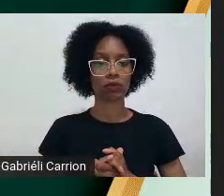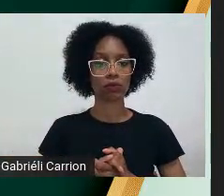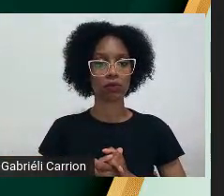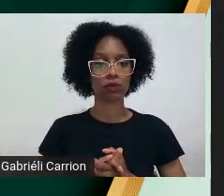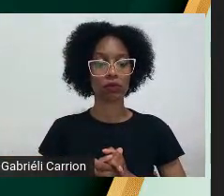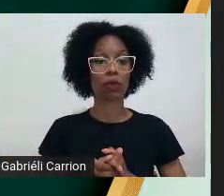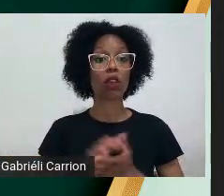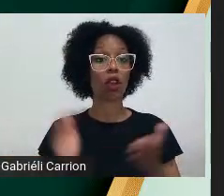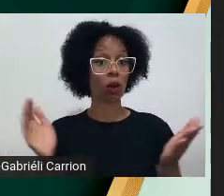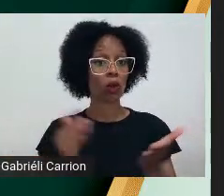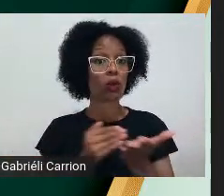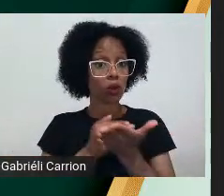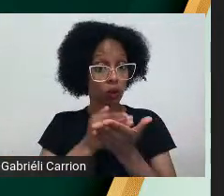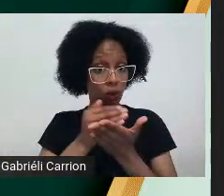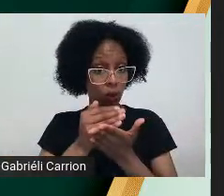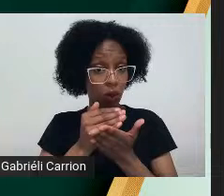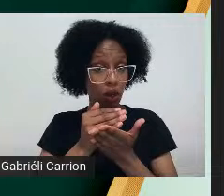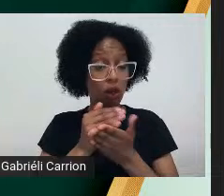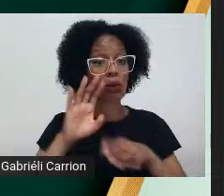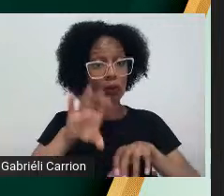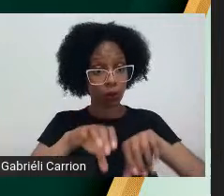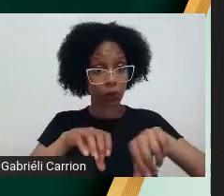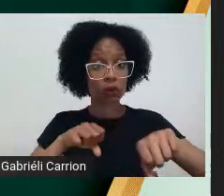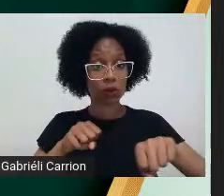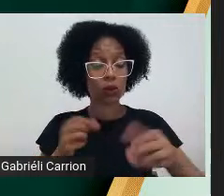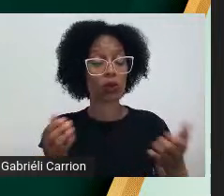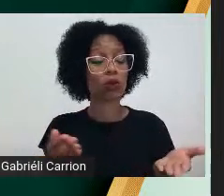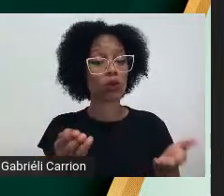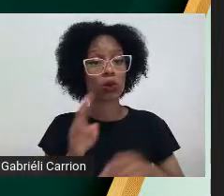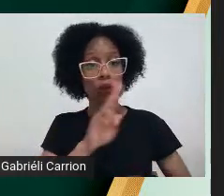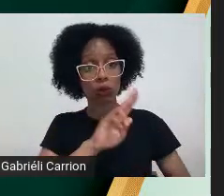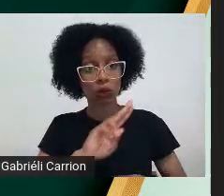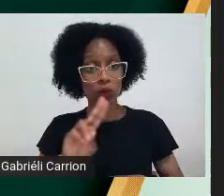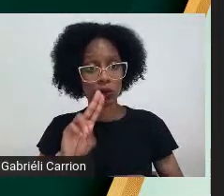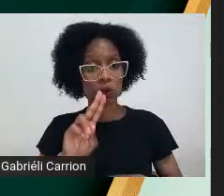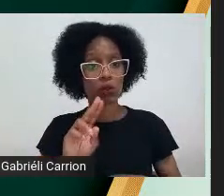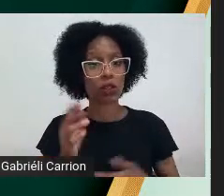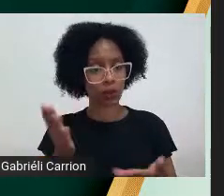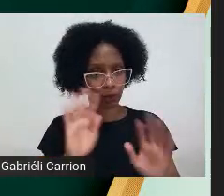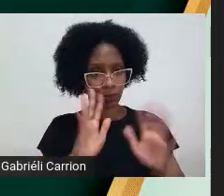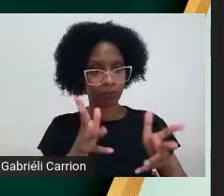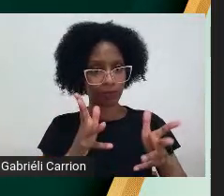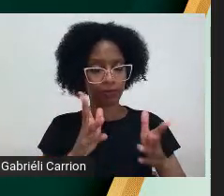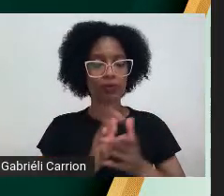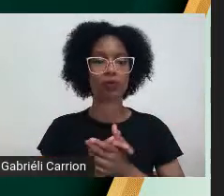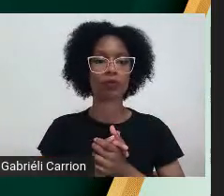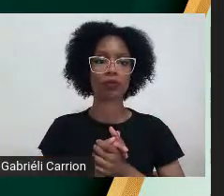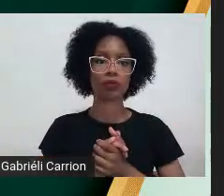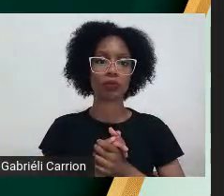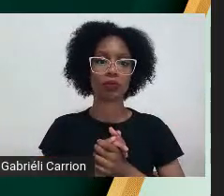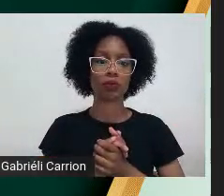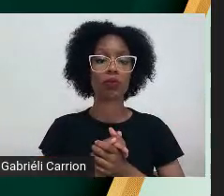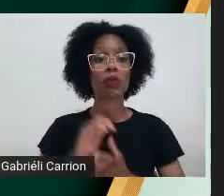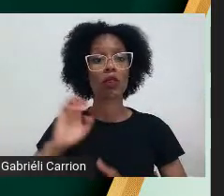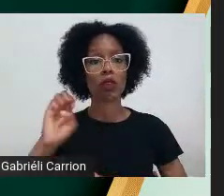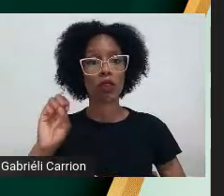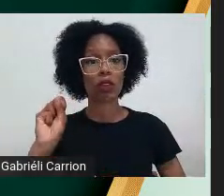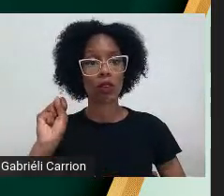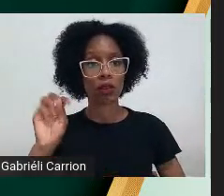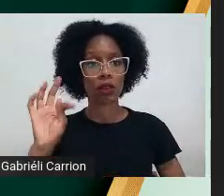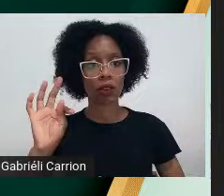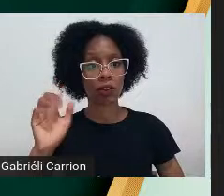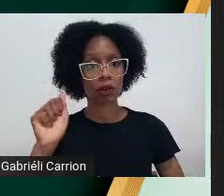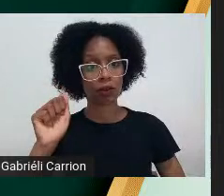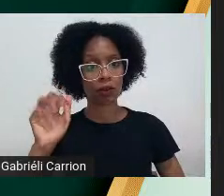A seguir, teremos a outorga do grau das graduandas, a seguir nominada. Stephanie Pereira